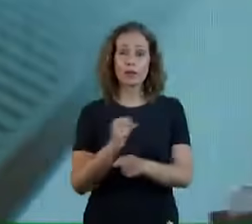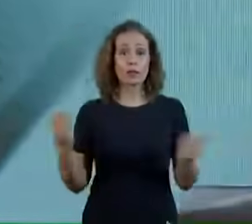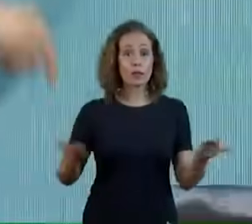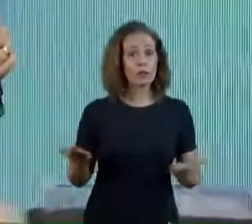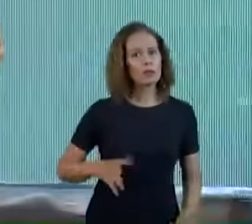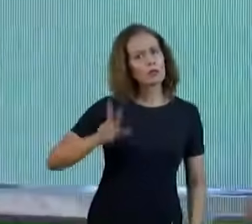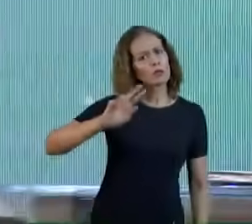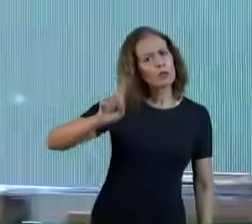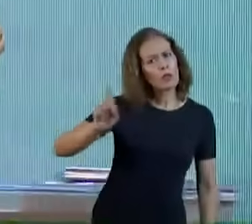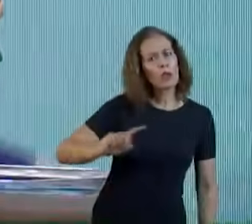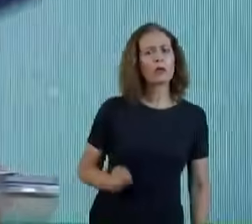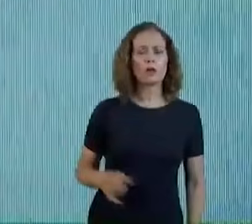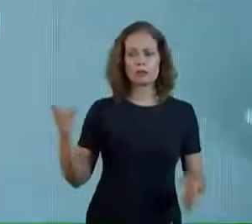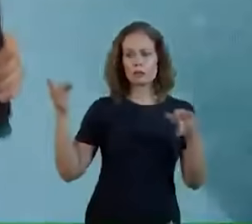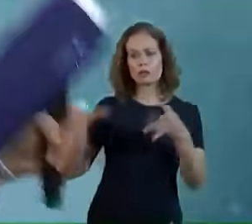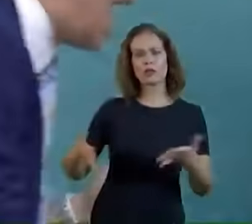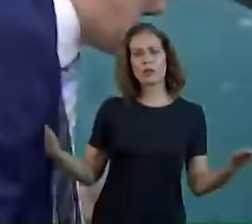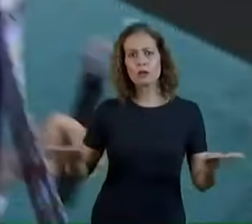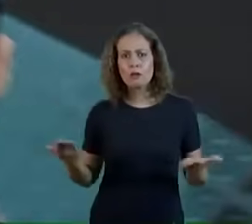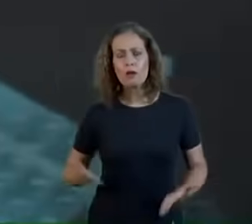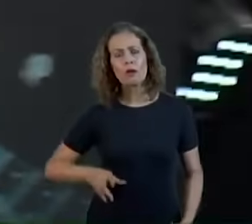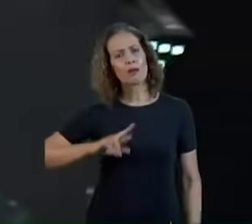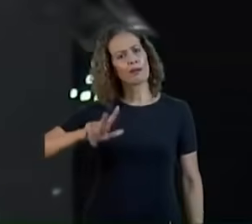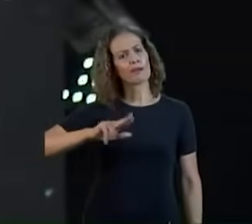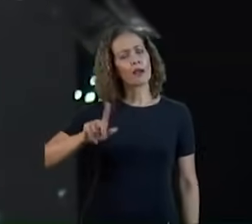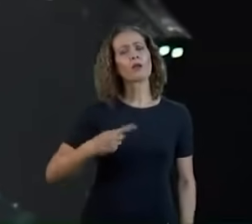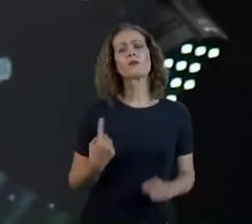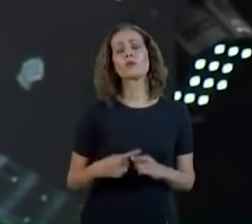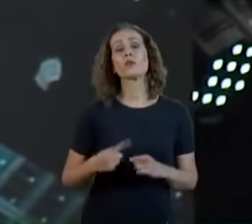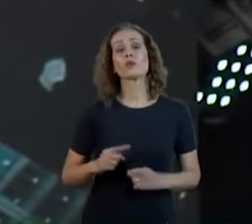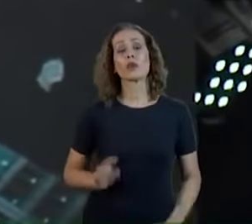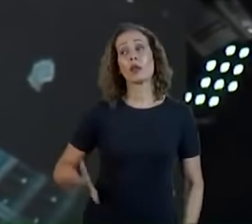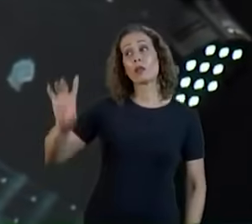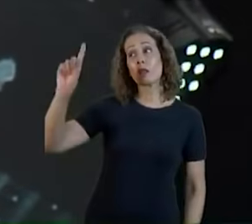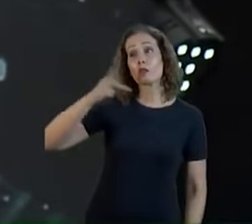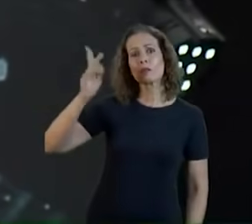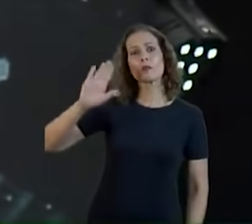nós não podemos desistir agora, porque fiel é o que prometeu.